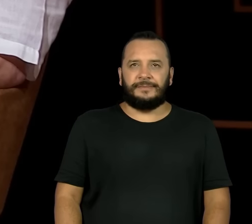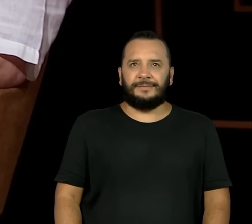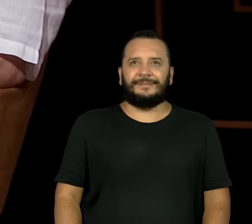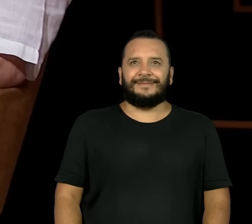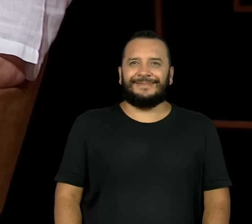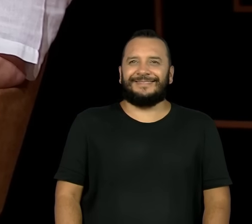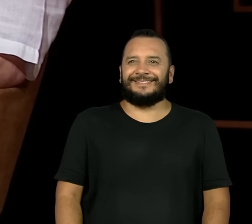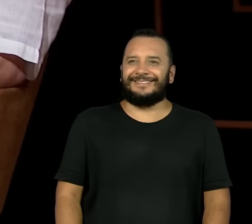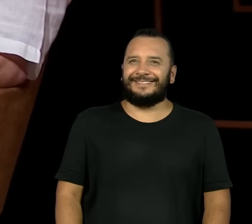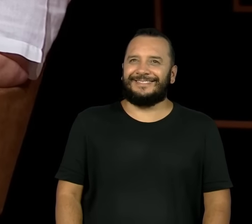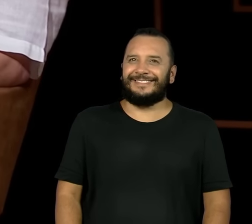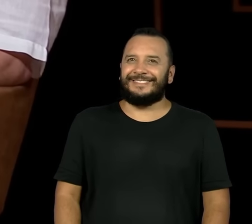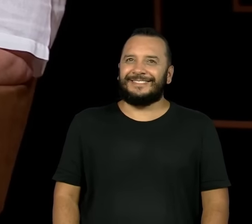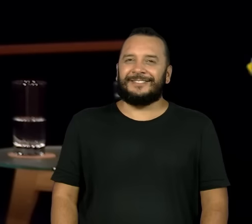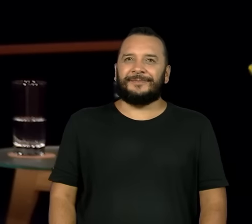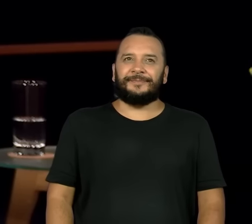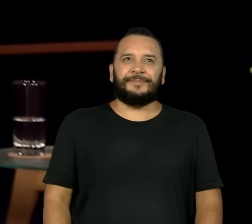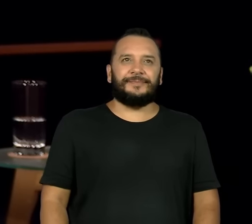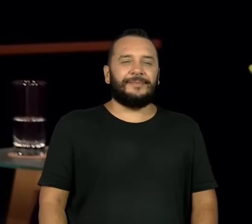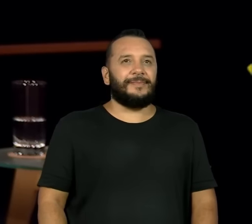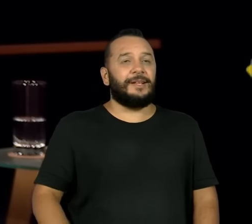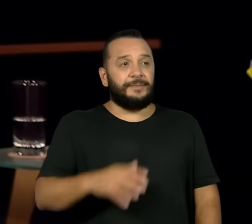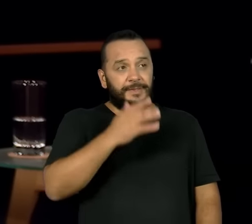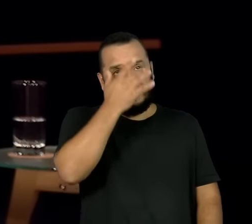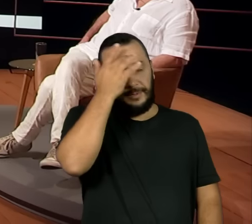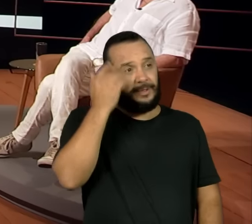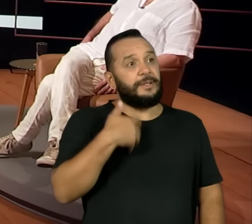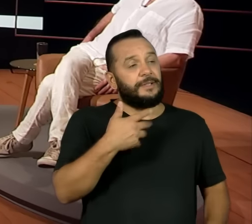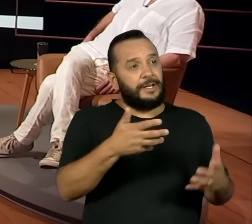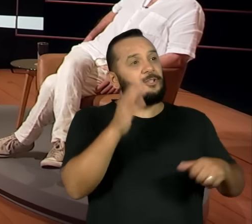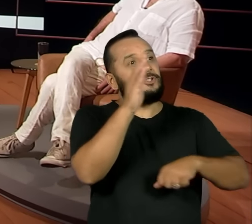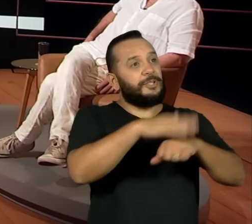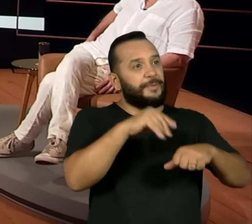Elisa ele só te chama para fazer pessoas